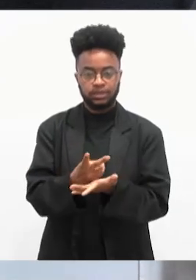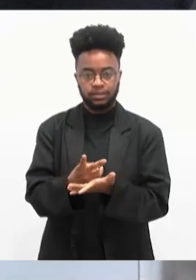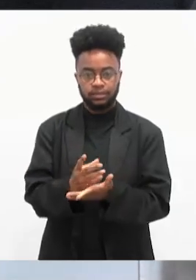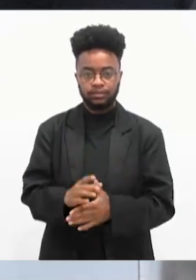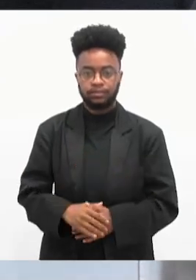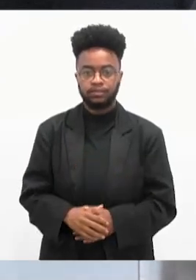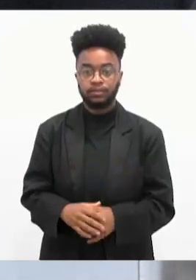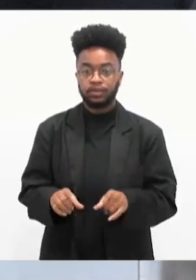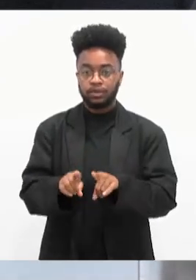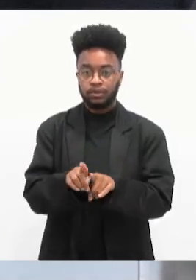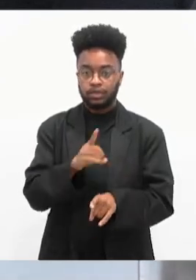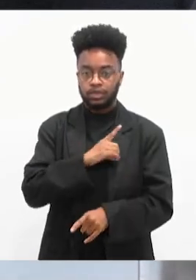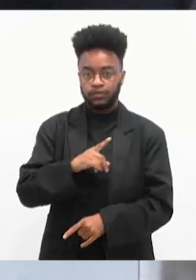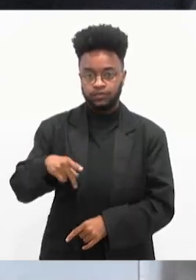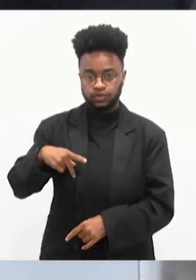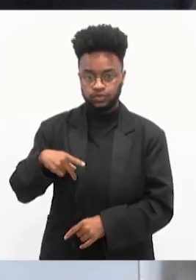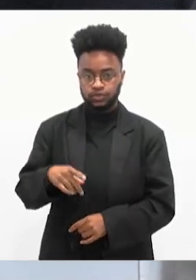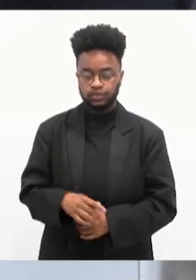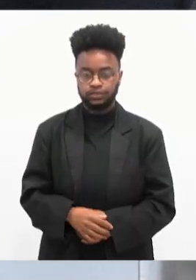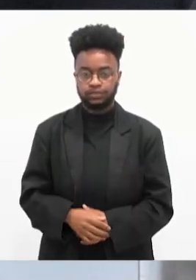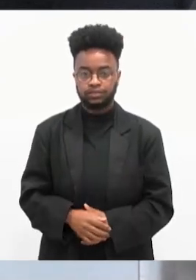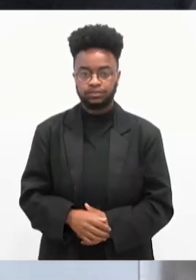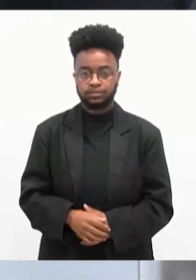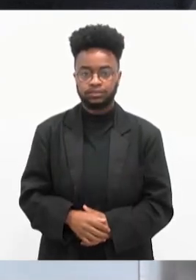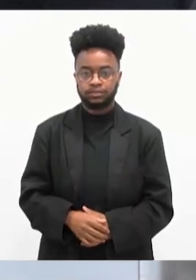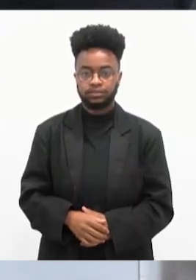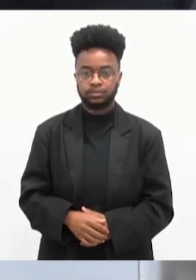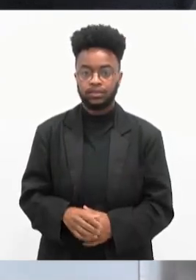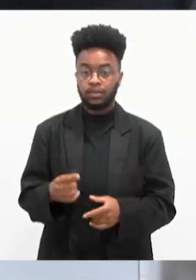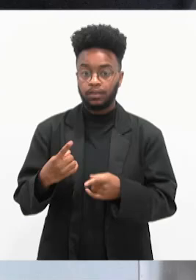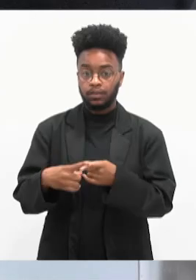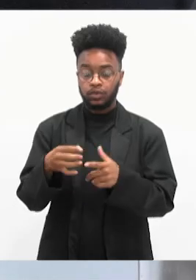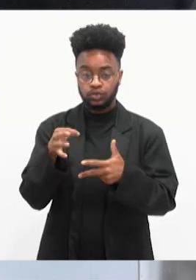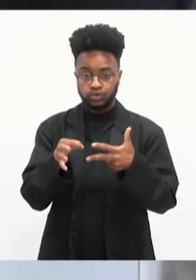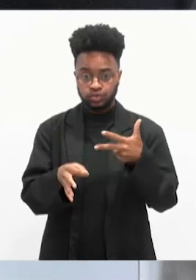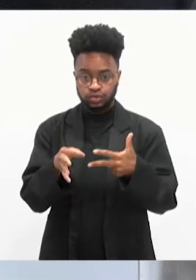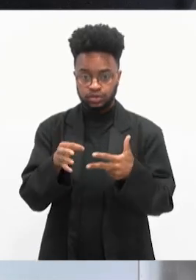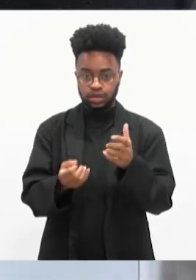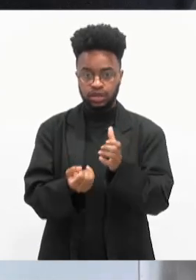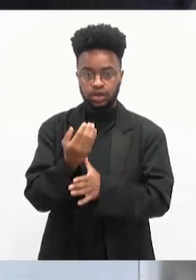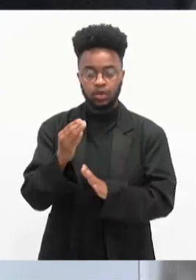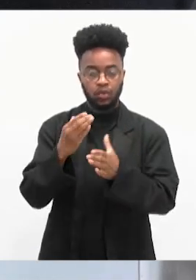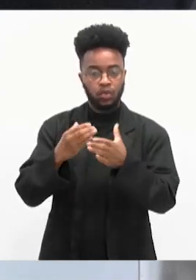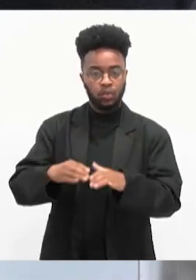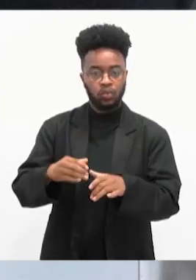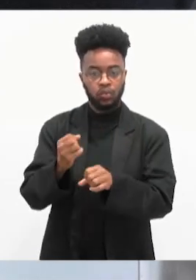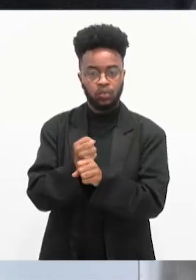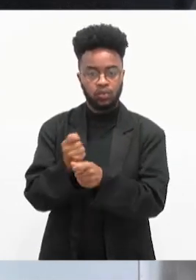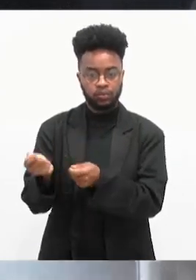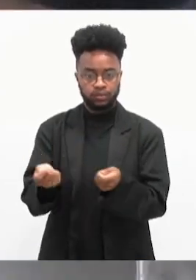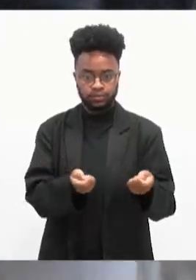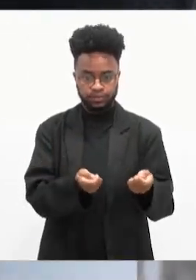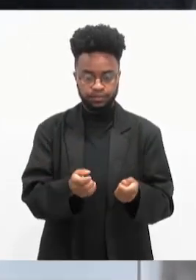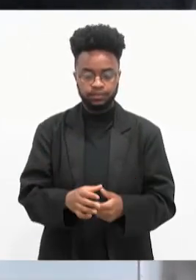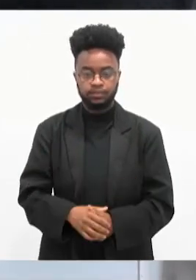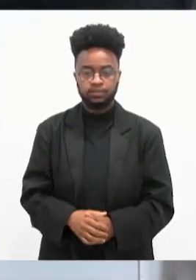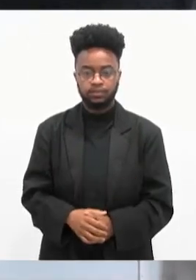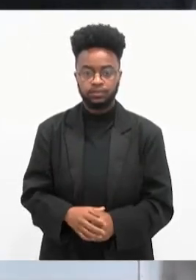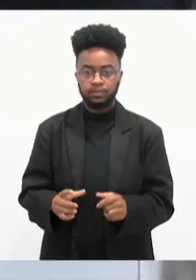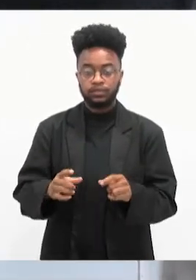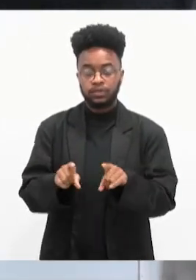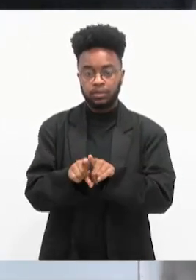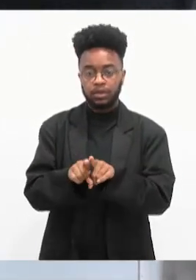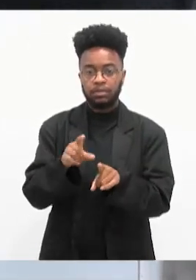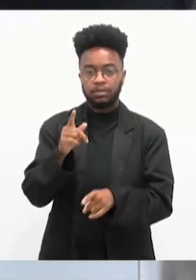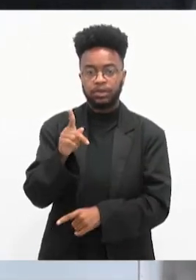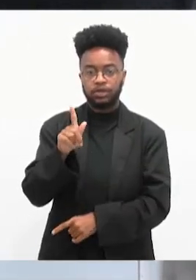E a Defensoria também, porque o Poder Judiciário faz concurso anual, e a PGE